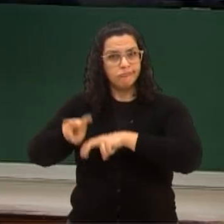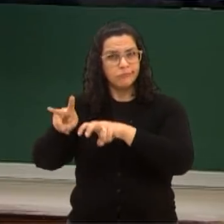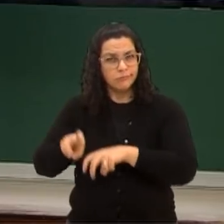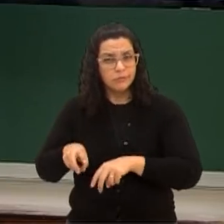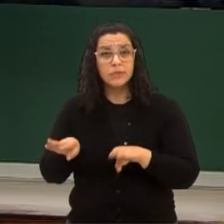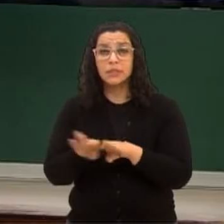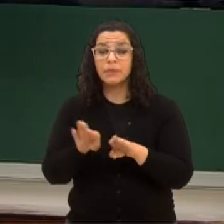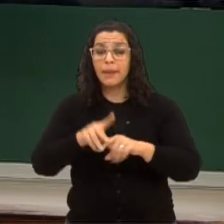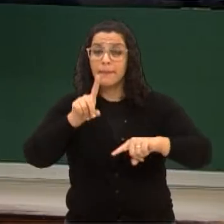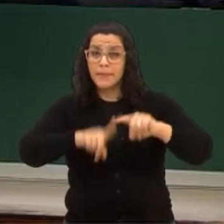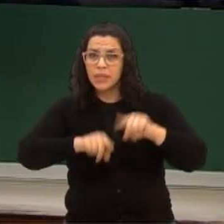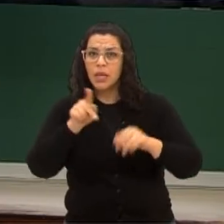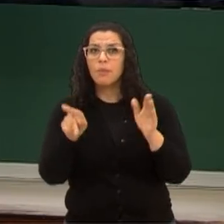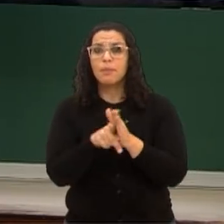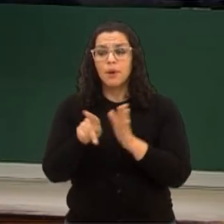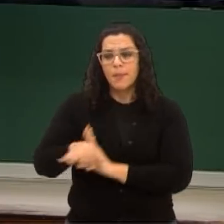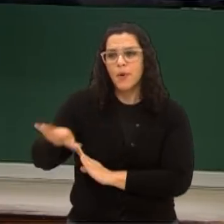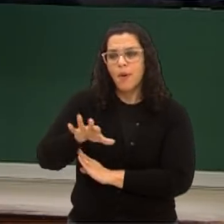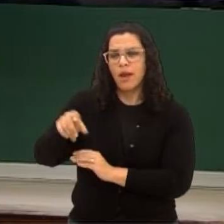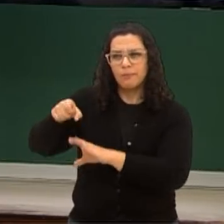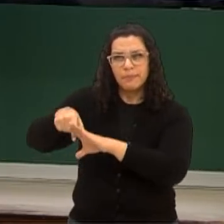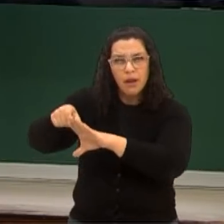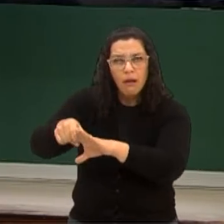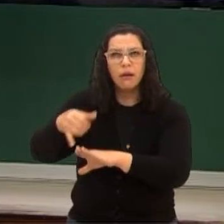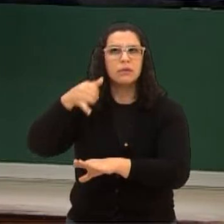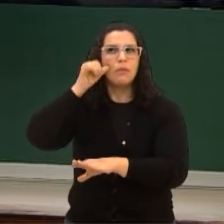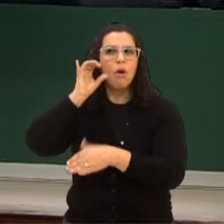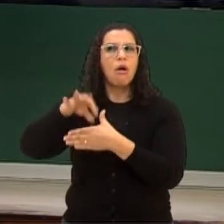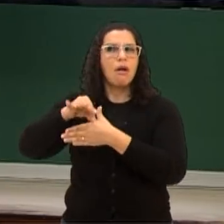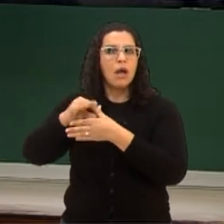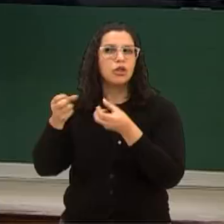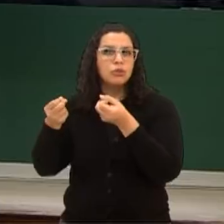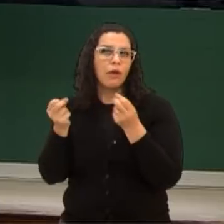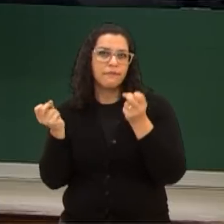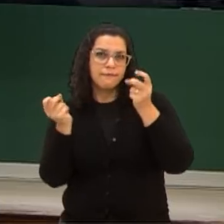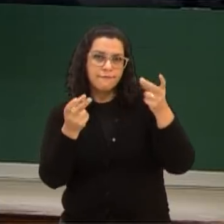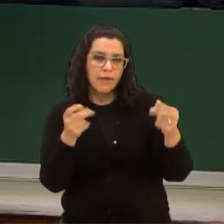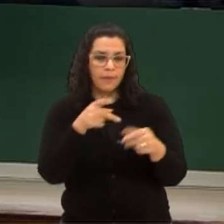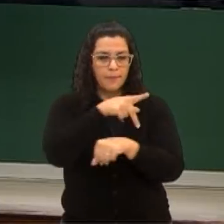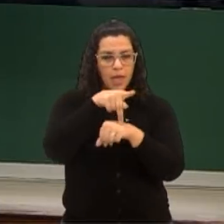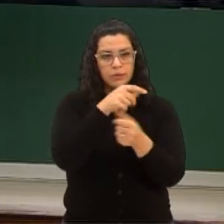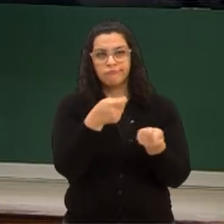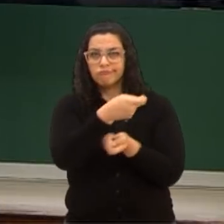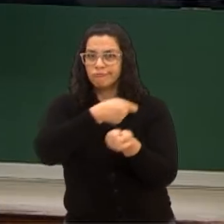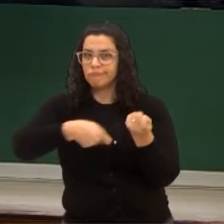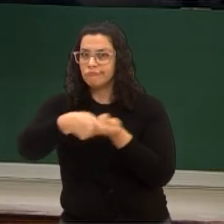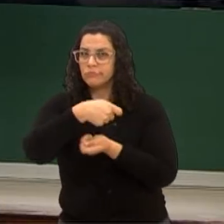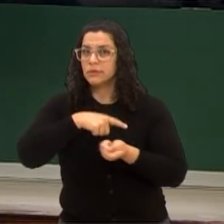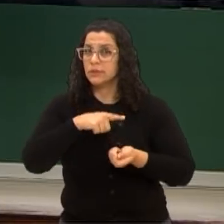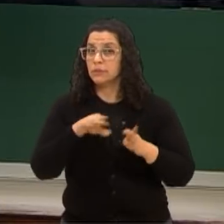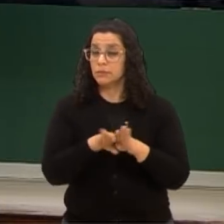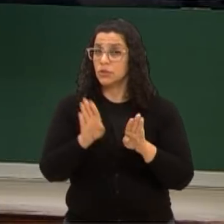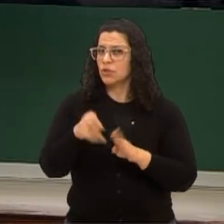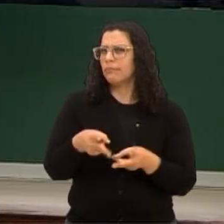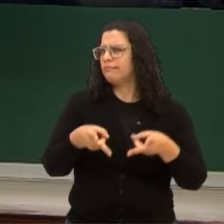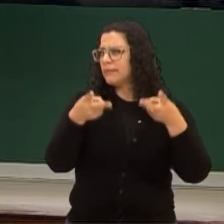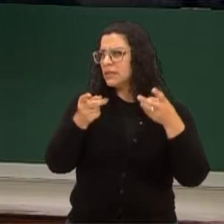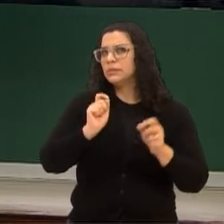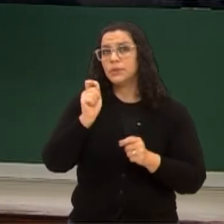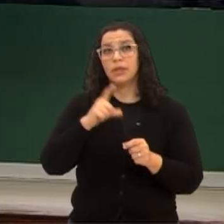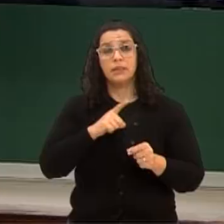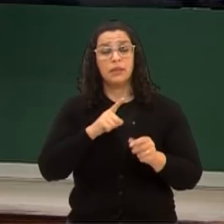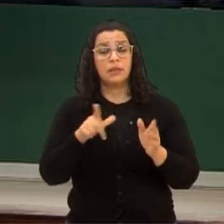os produtos que provêm dessas atividades que são comercializados entre os países. Ou seja, já percebemos